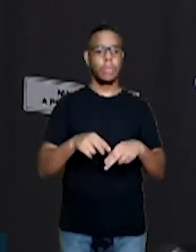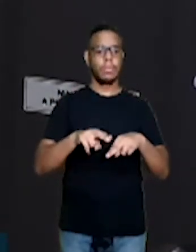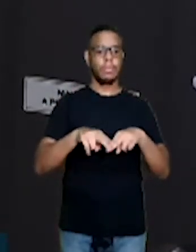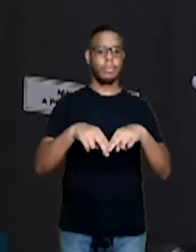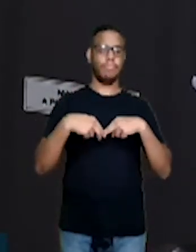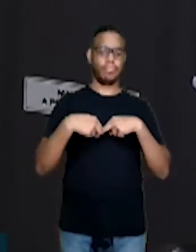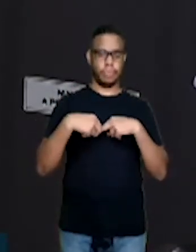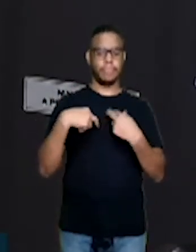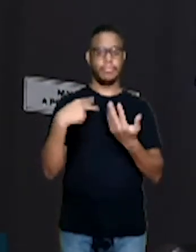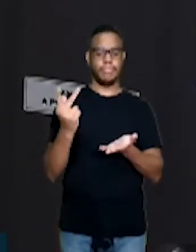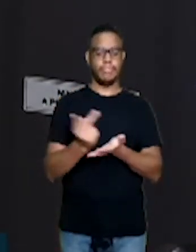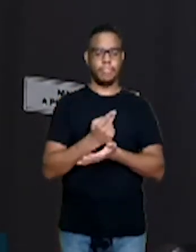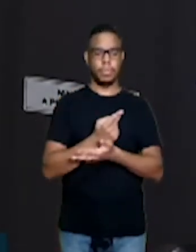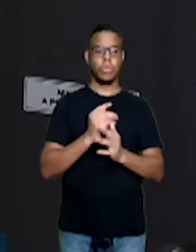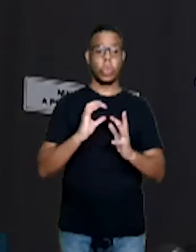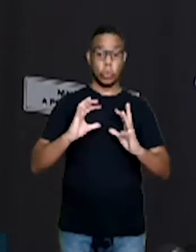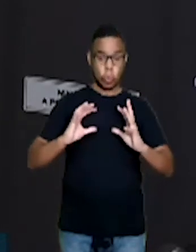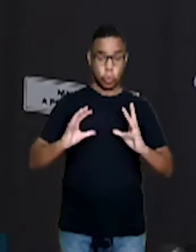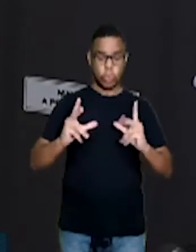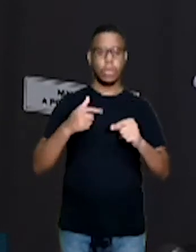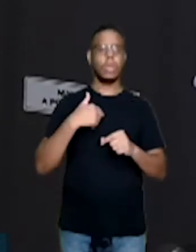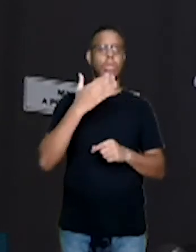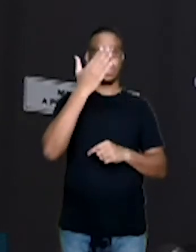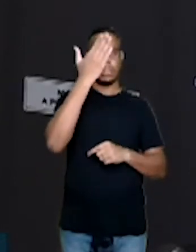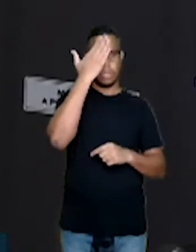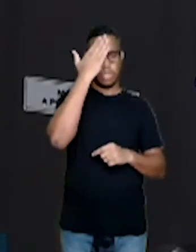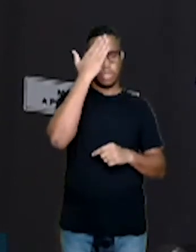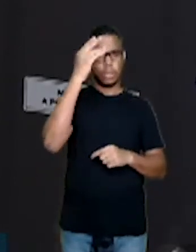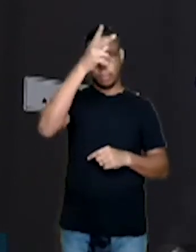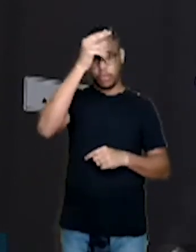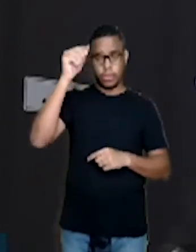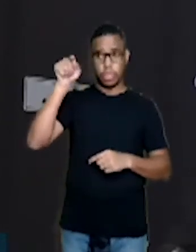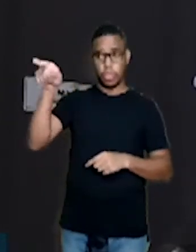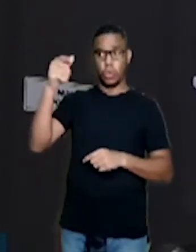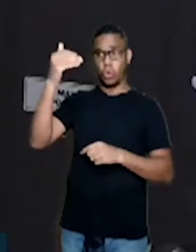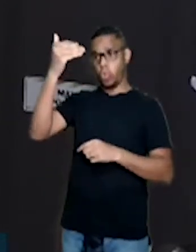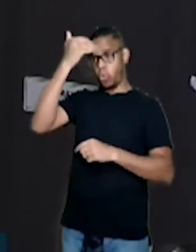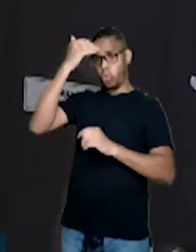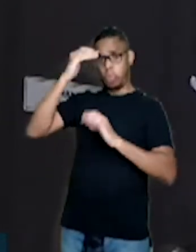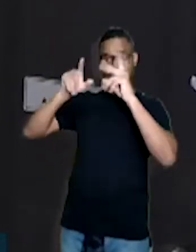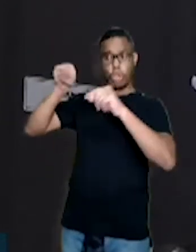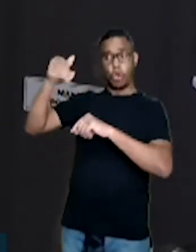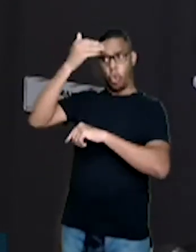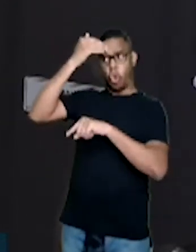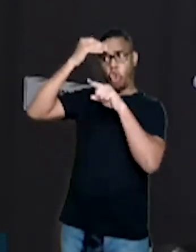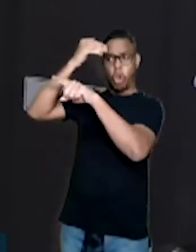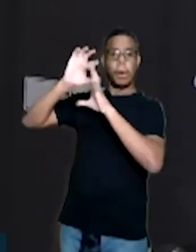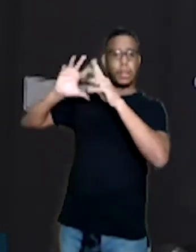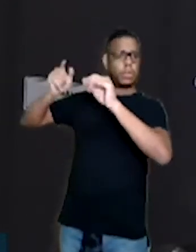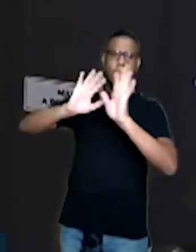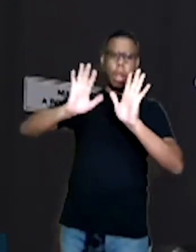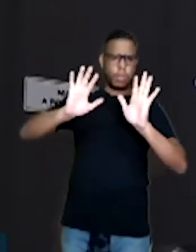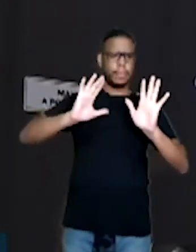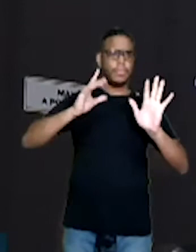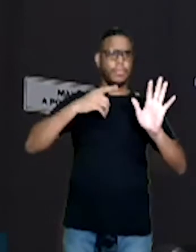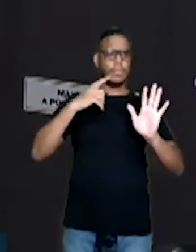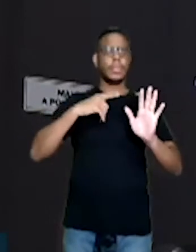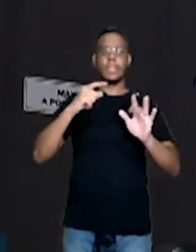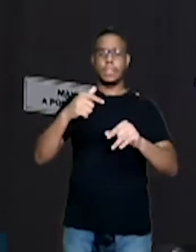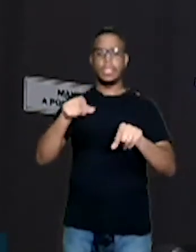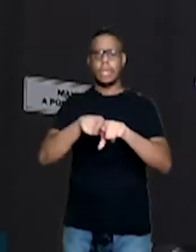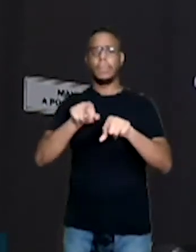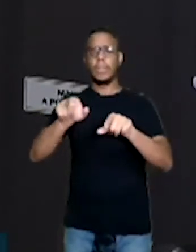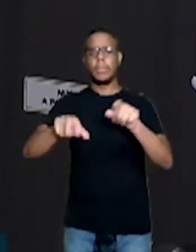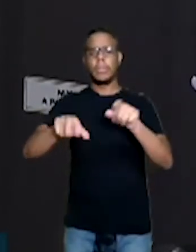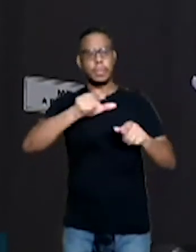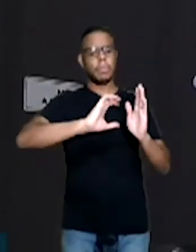Então, tudo aquilo, eu sei, prefeito, que nem tudo é de sua responsabilidade, a sua responsabilidade é compartilhada com os